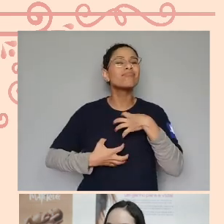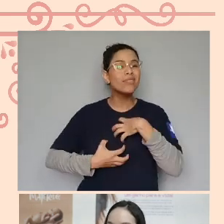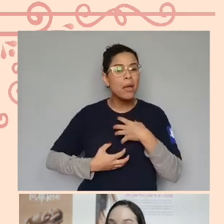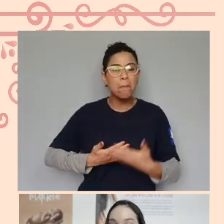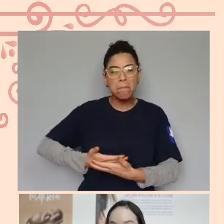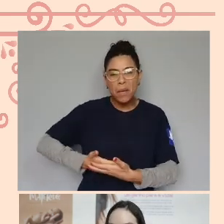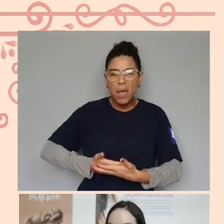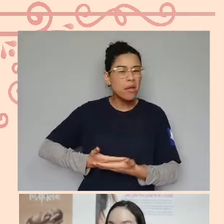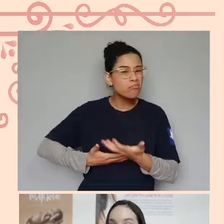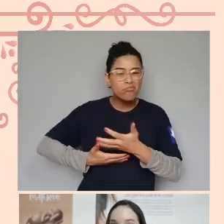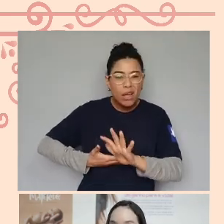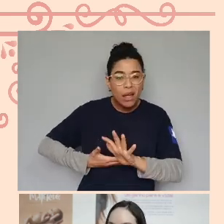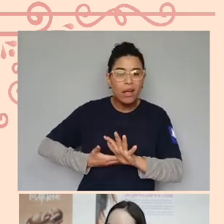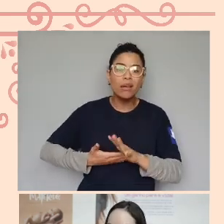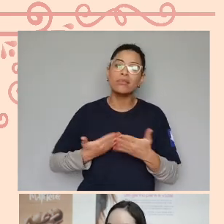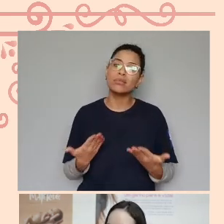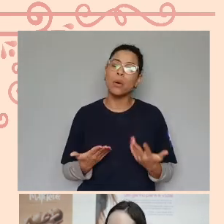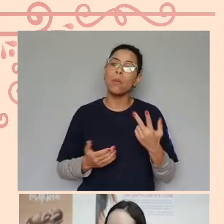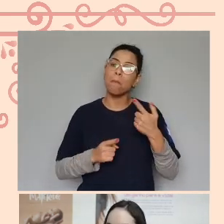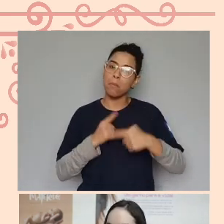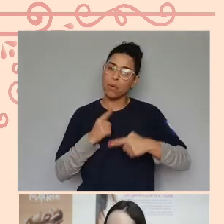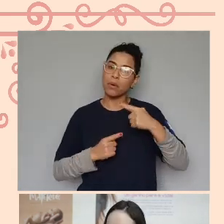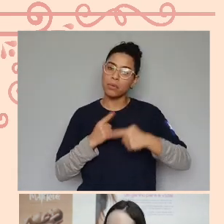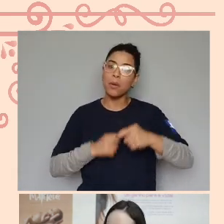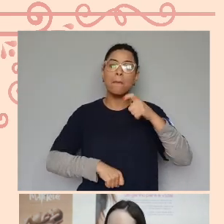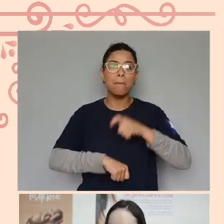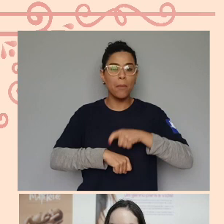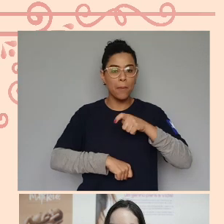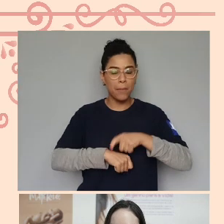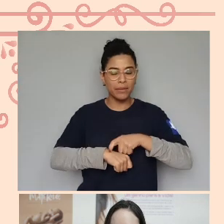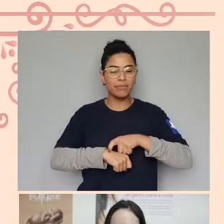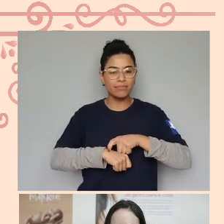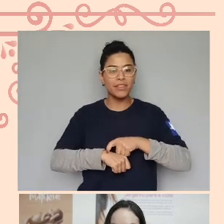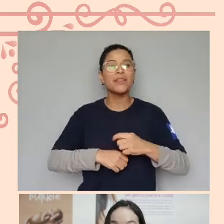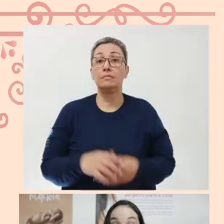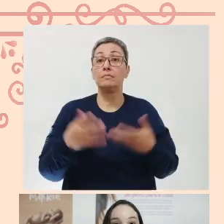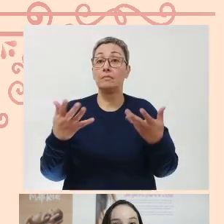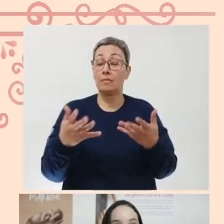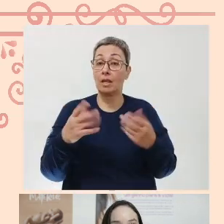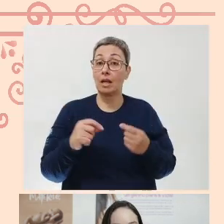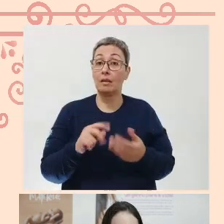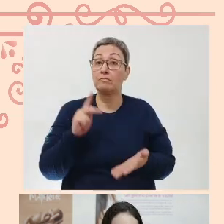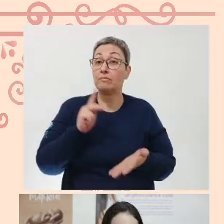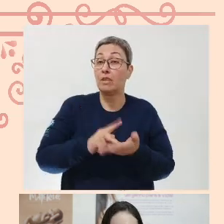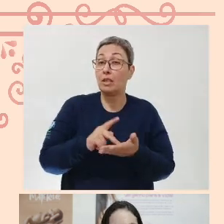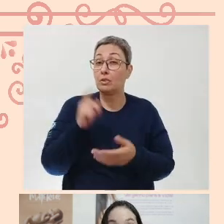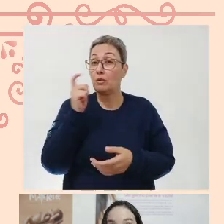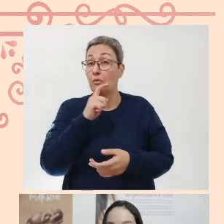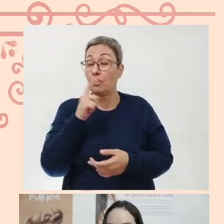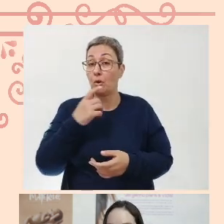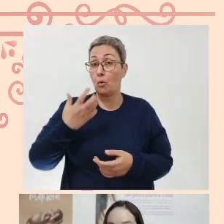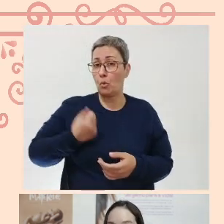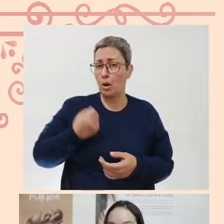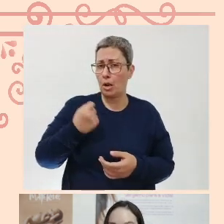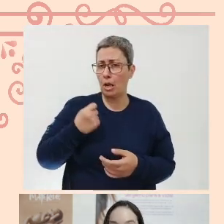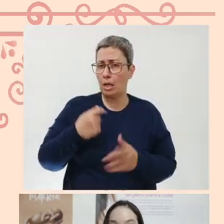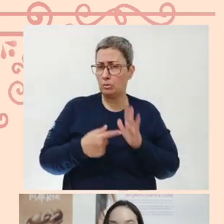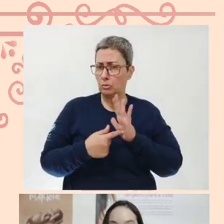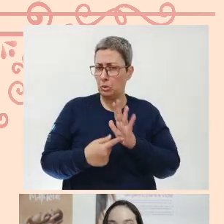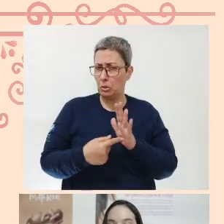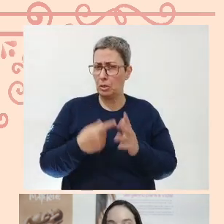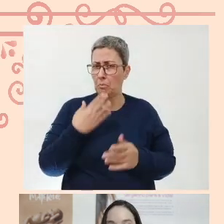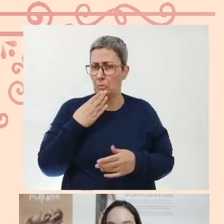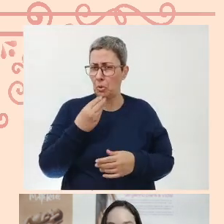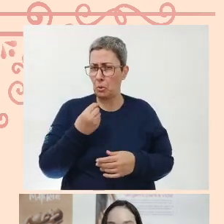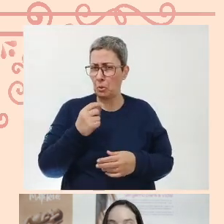quer, né? Então, nada de bebida alcoólica durante a amamentação. E é fato ou fake? O leite apresenta